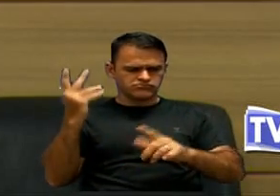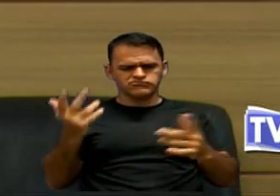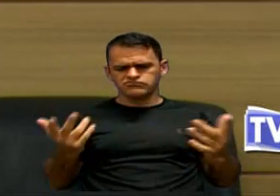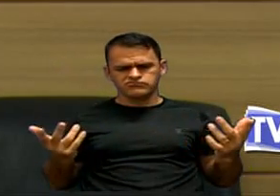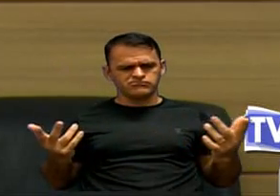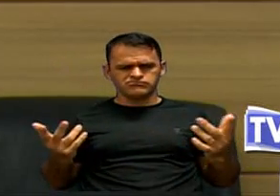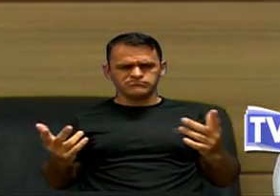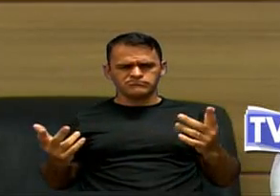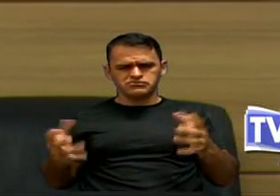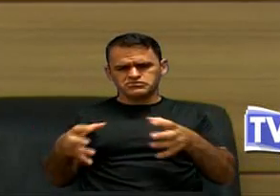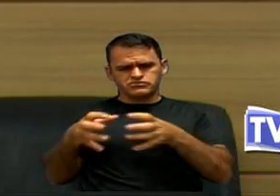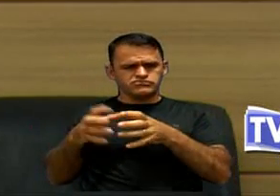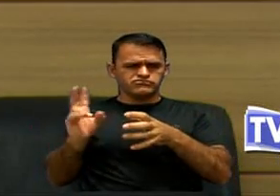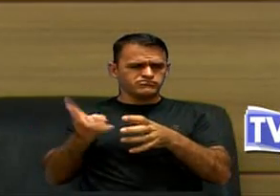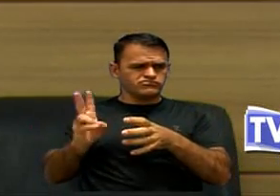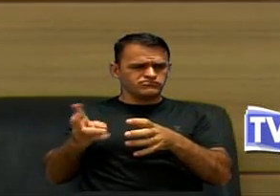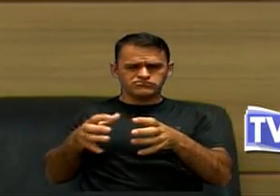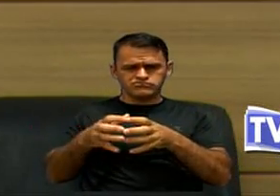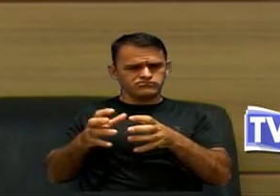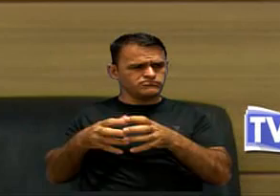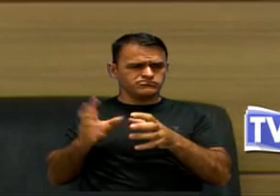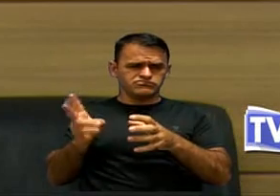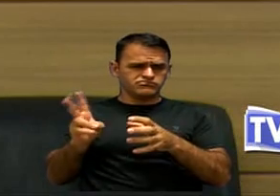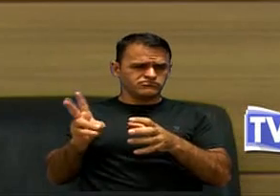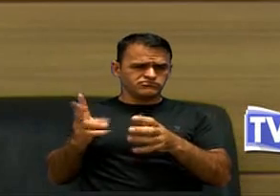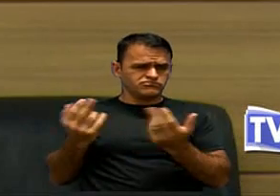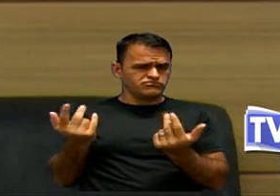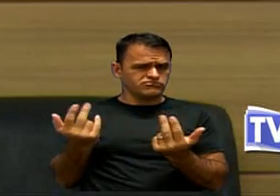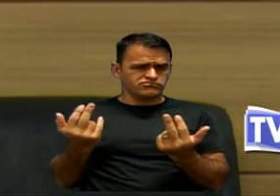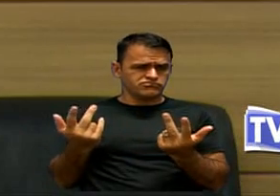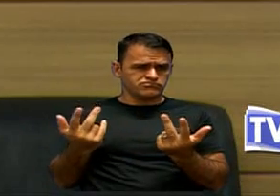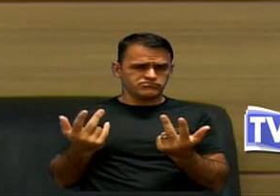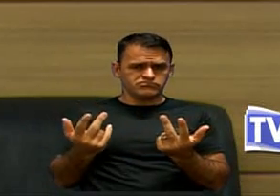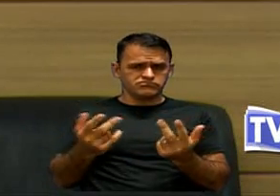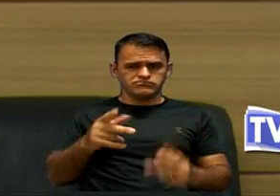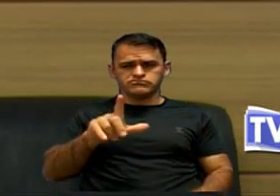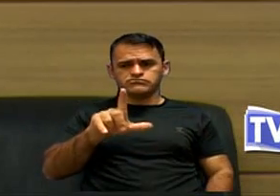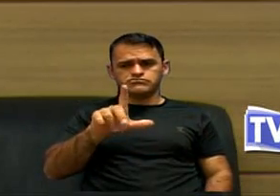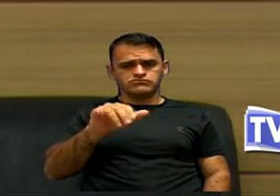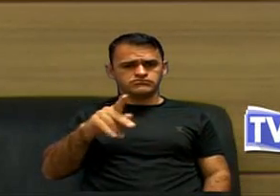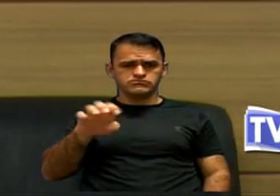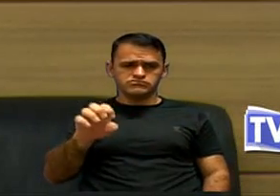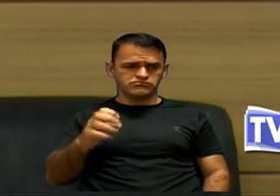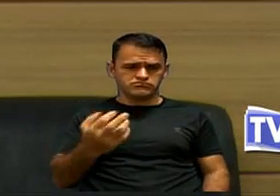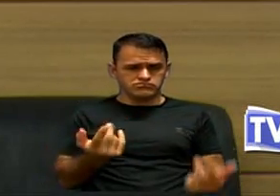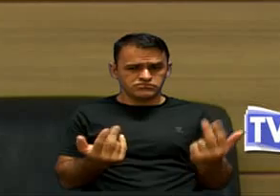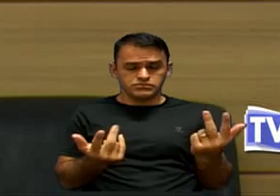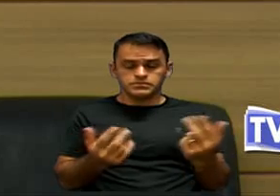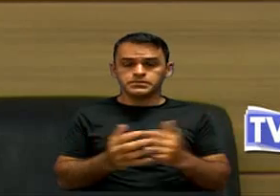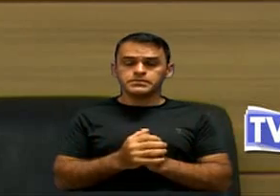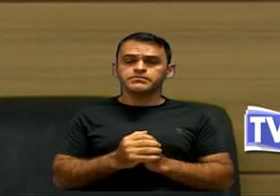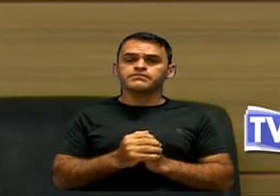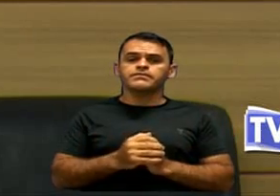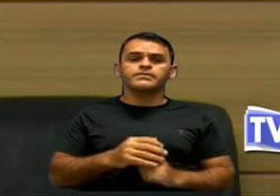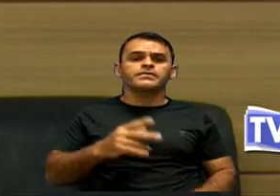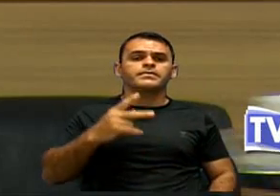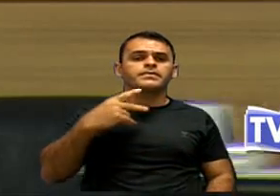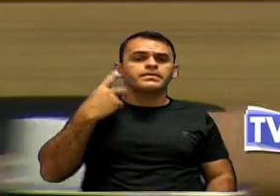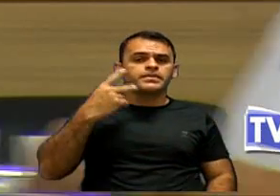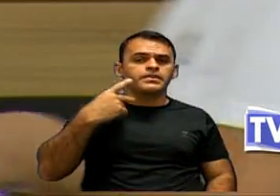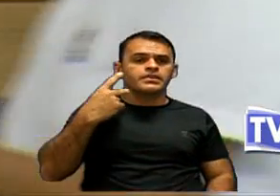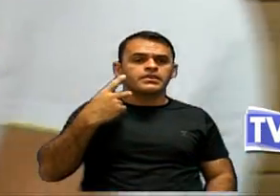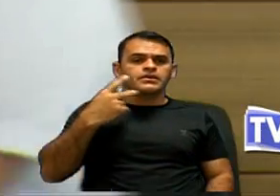do mesmo grupo, né? Mesmo grupo. Então, antes do Panúncio, foi o Lipe. É. Então, olha só, Vitão. Vitão, olha só o